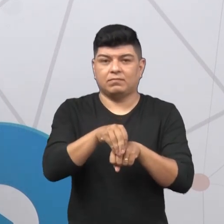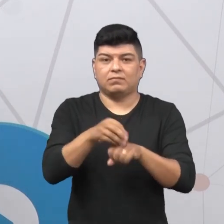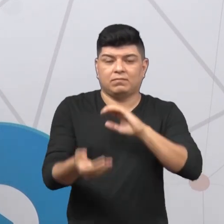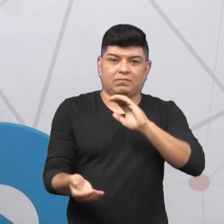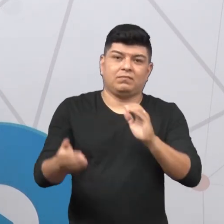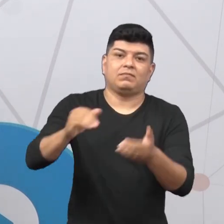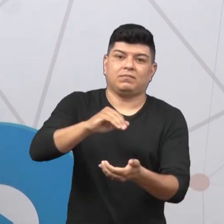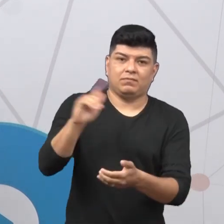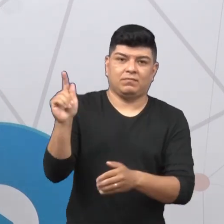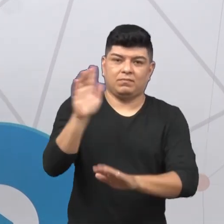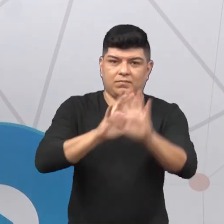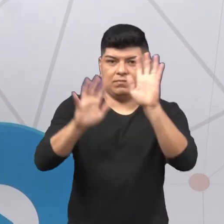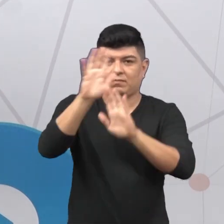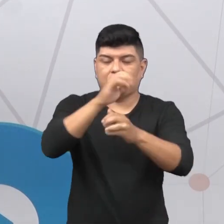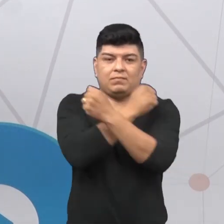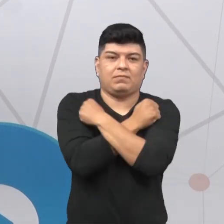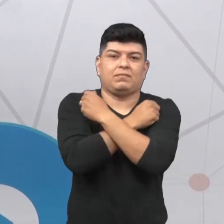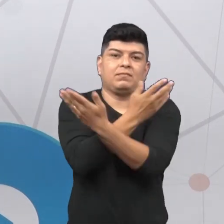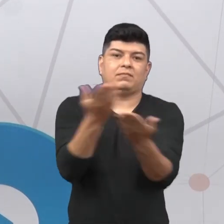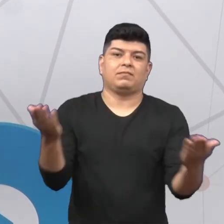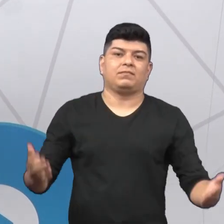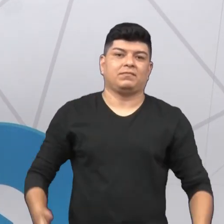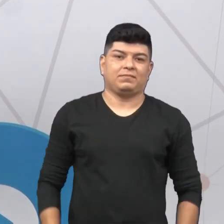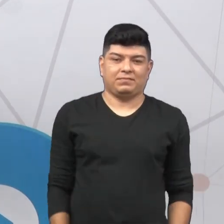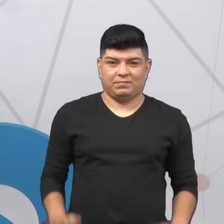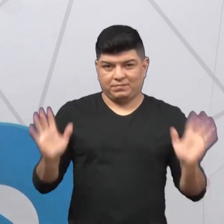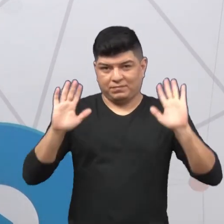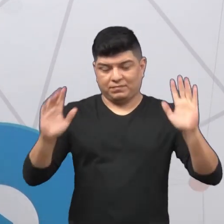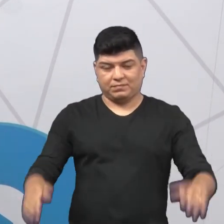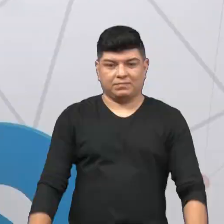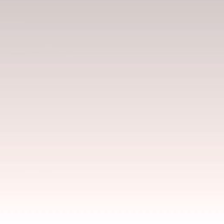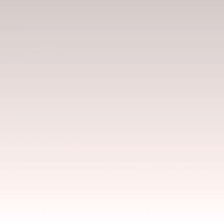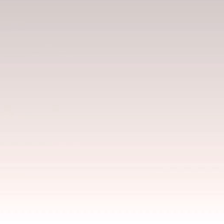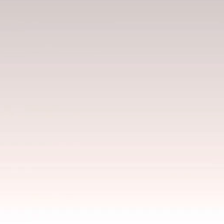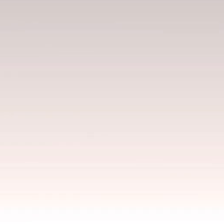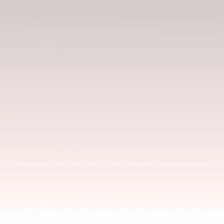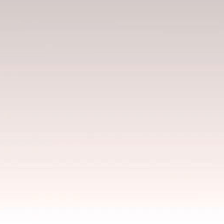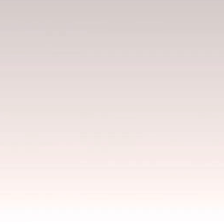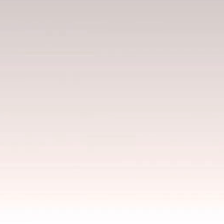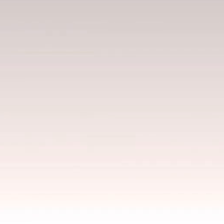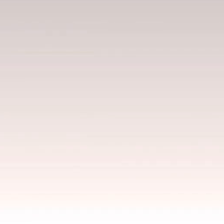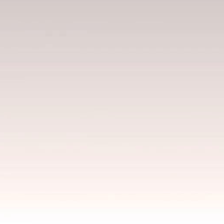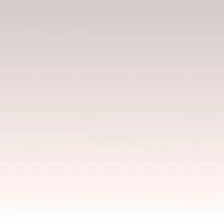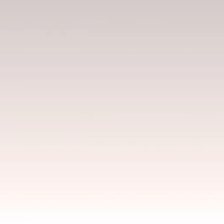sobre as transformações gasosas. Um abraço para todos. Tchau.